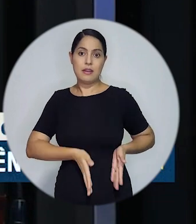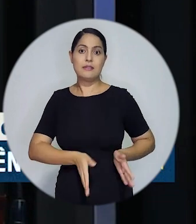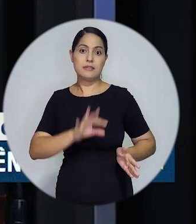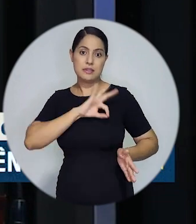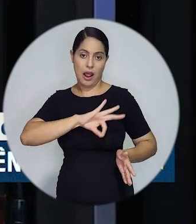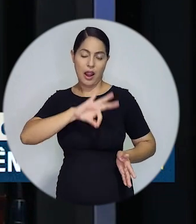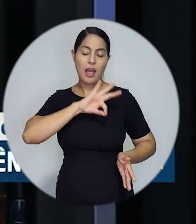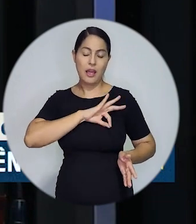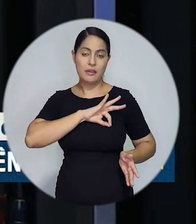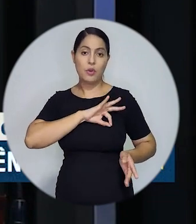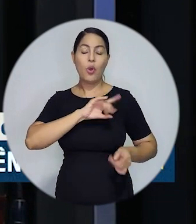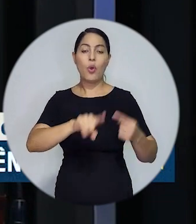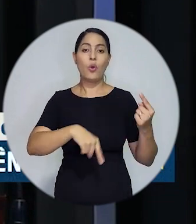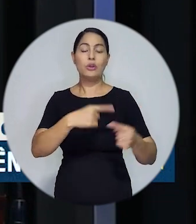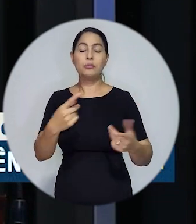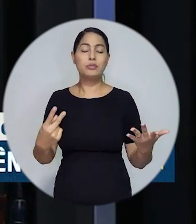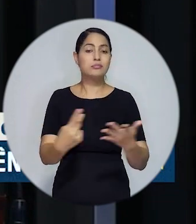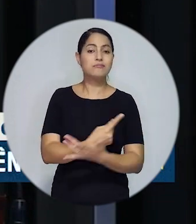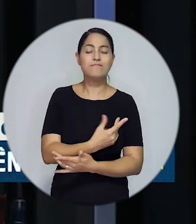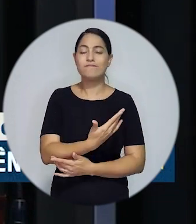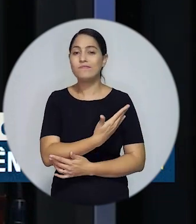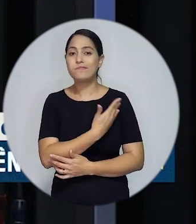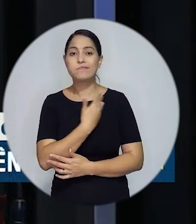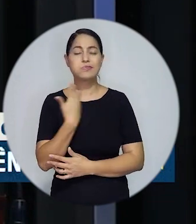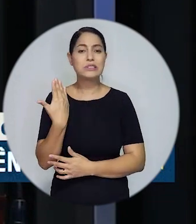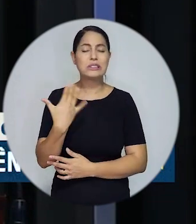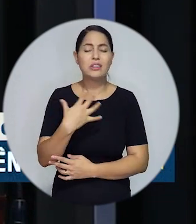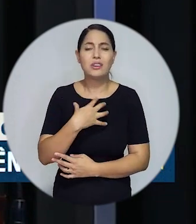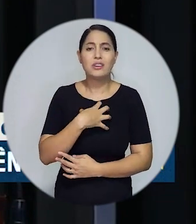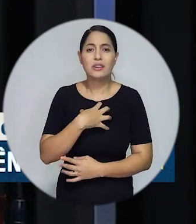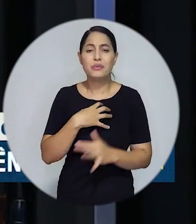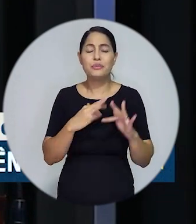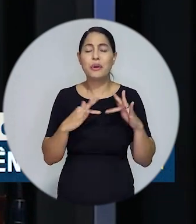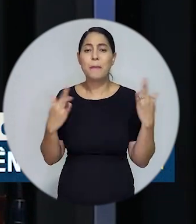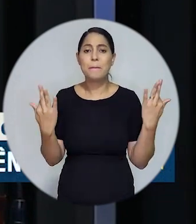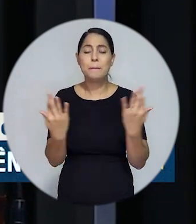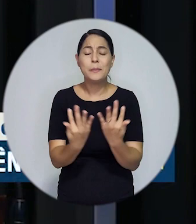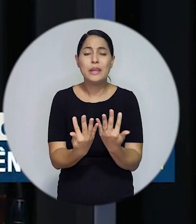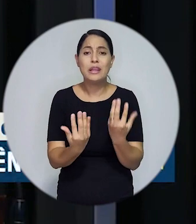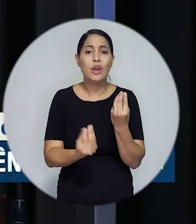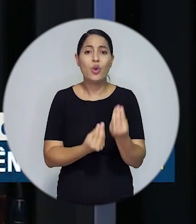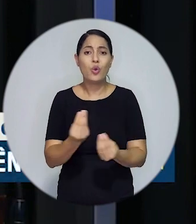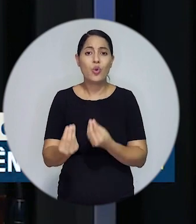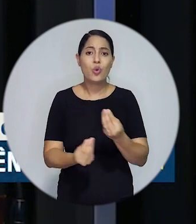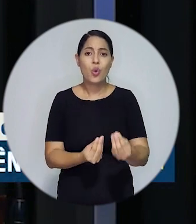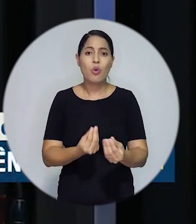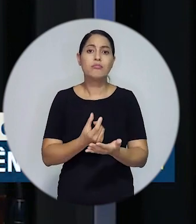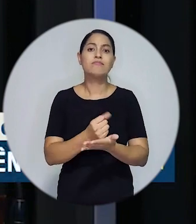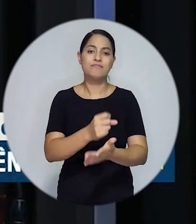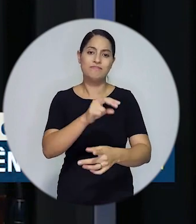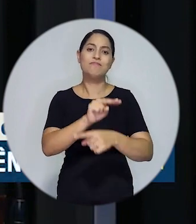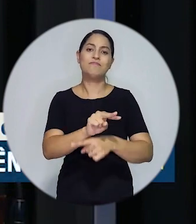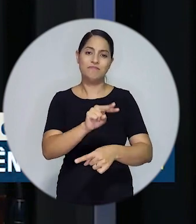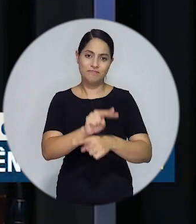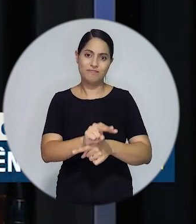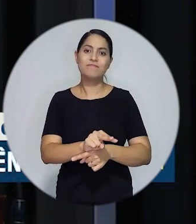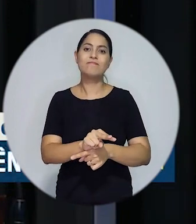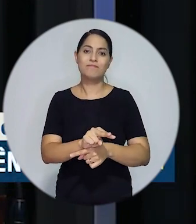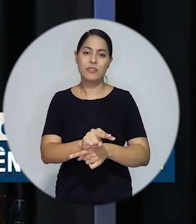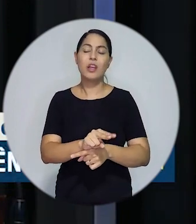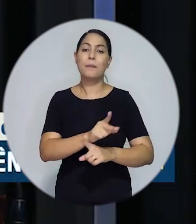até proteger a sua família que fica muitas vezes, além de sentir a sua falta, pode ficar